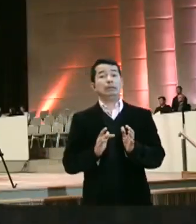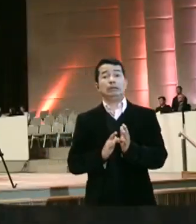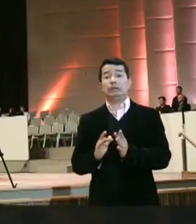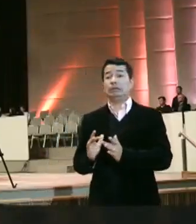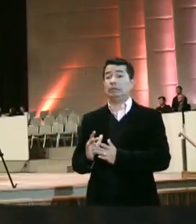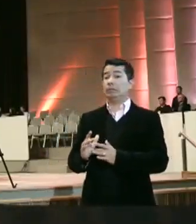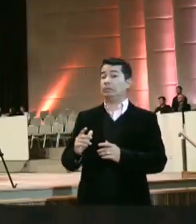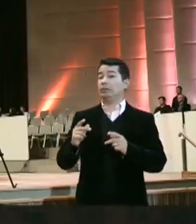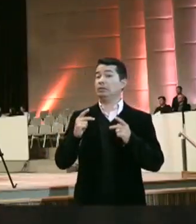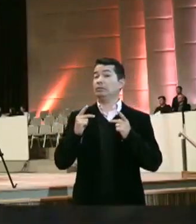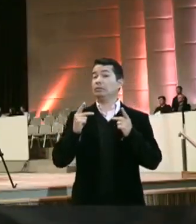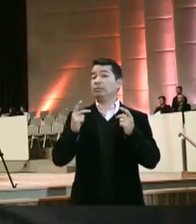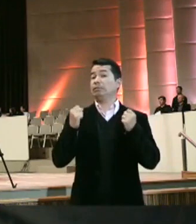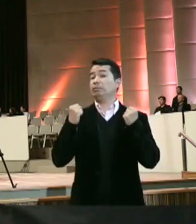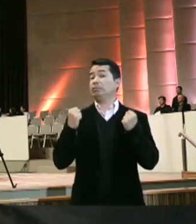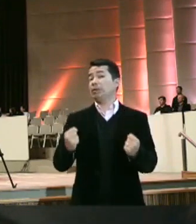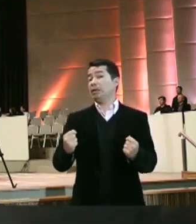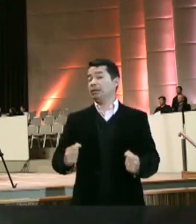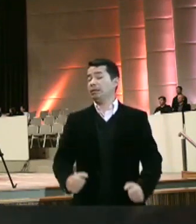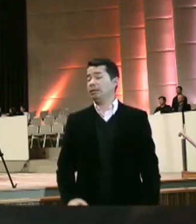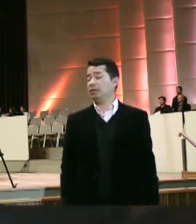dizer?